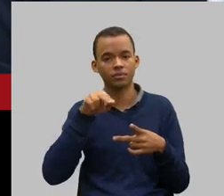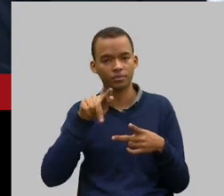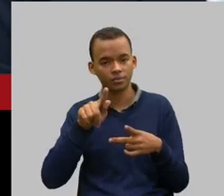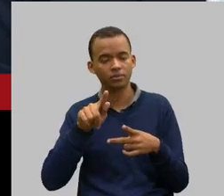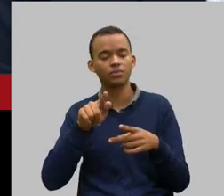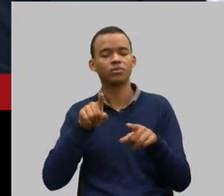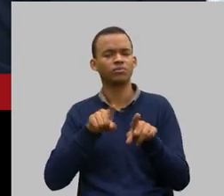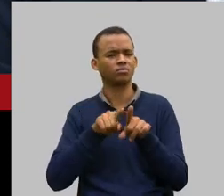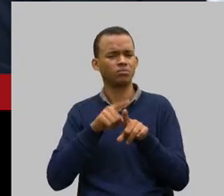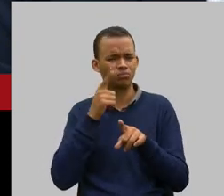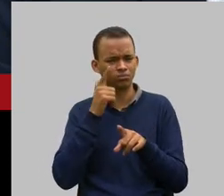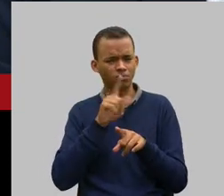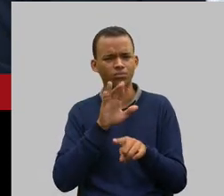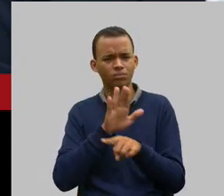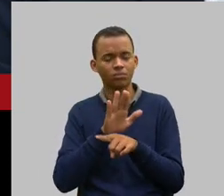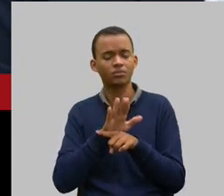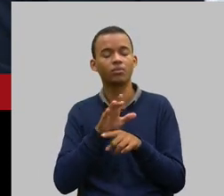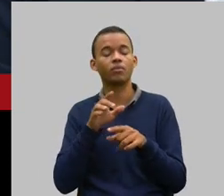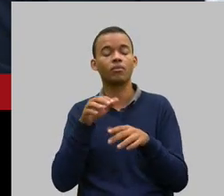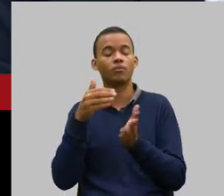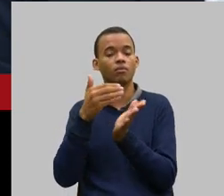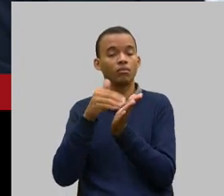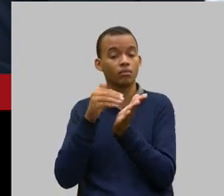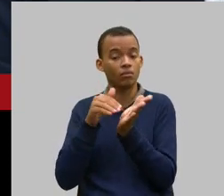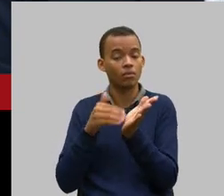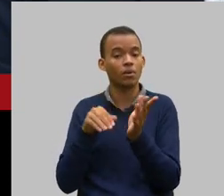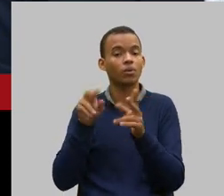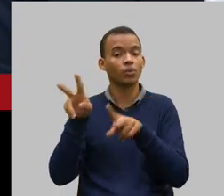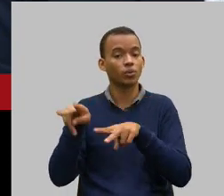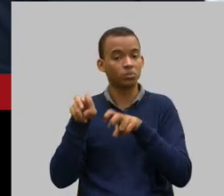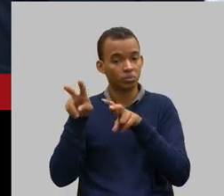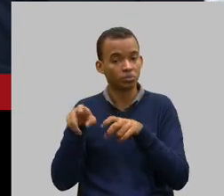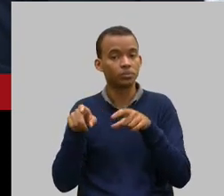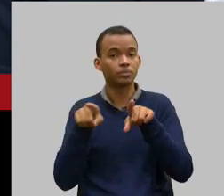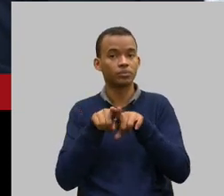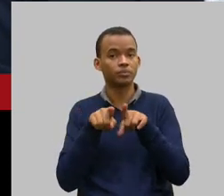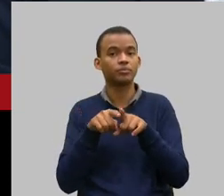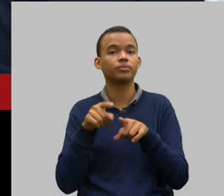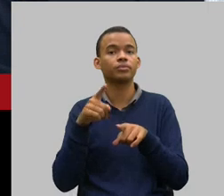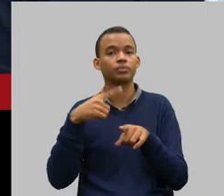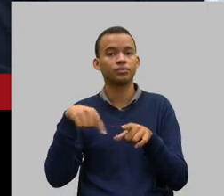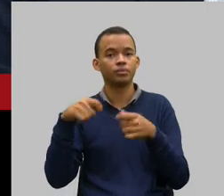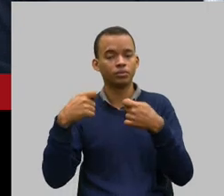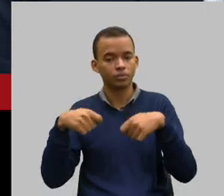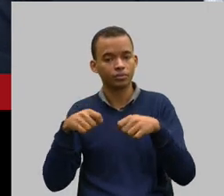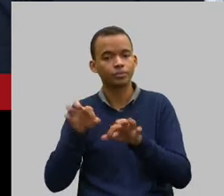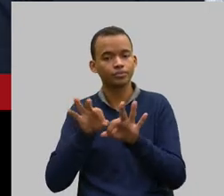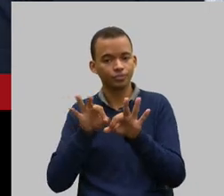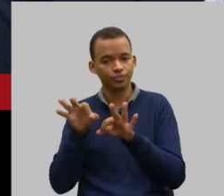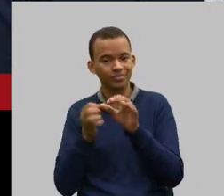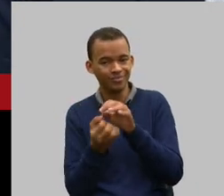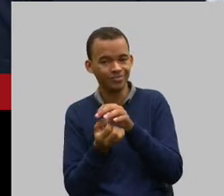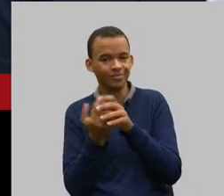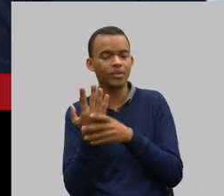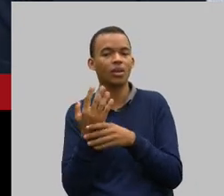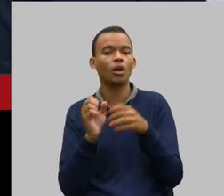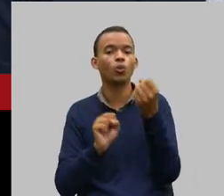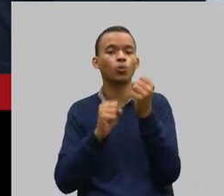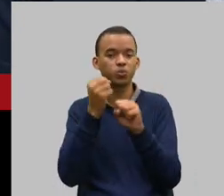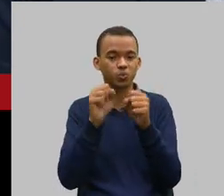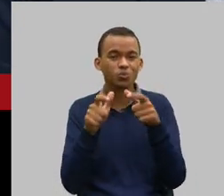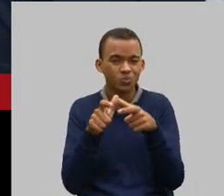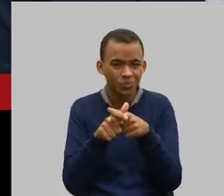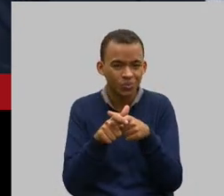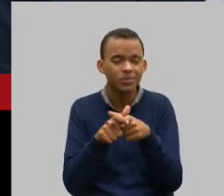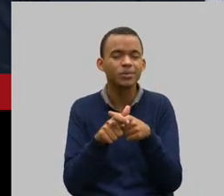secretário T da Agricultura também e também as subestações que a nossa região já conquistou algumas né que esse trabalho nosso também já